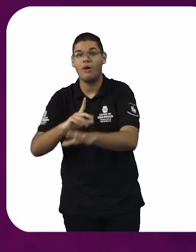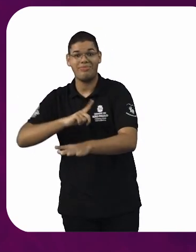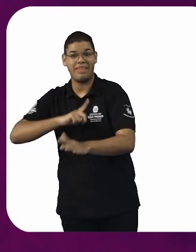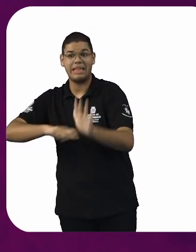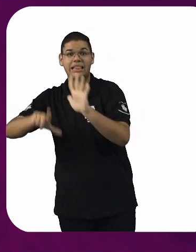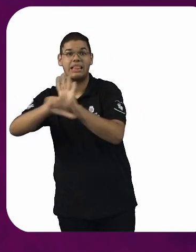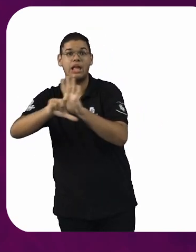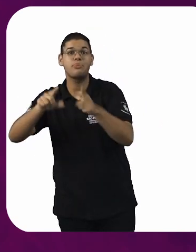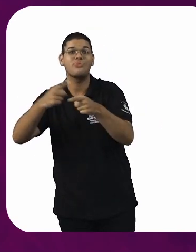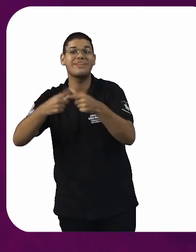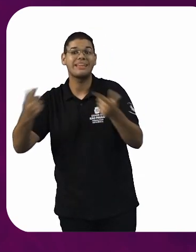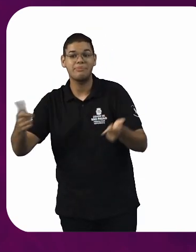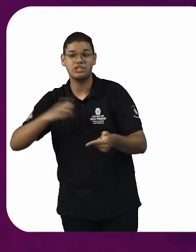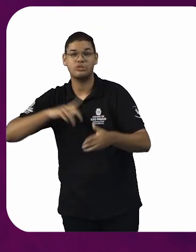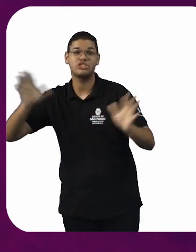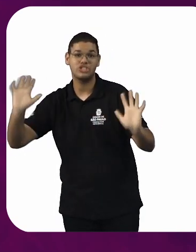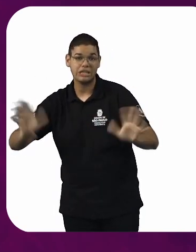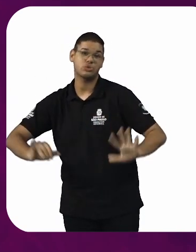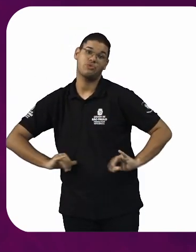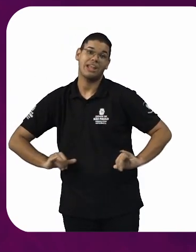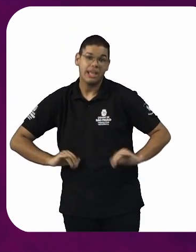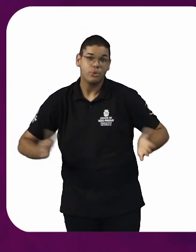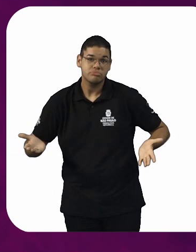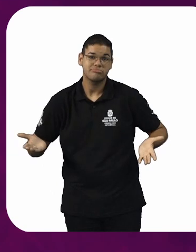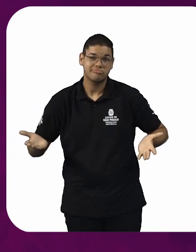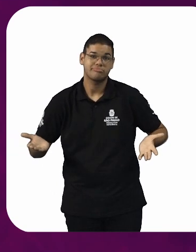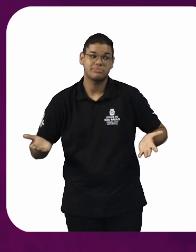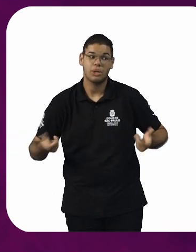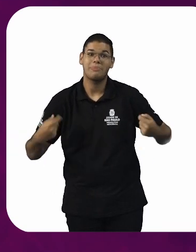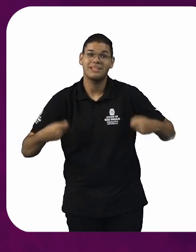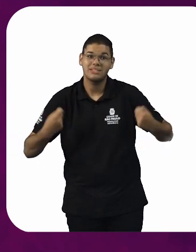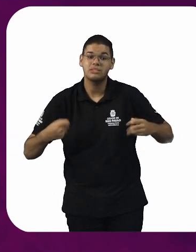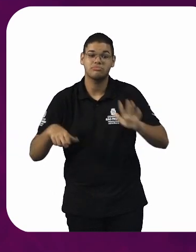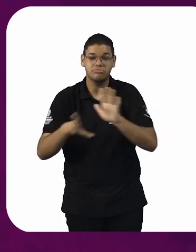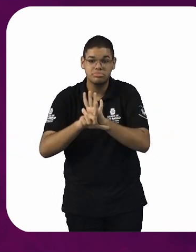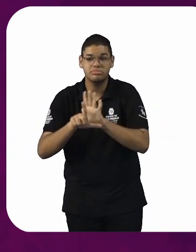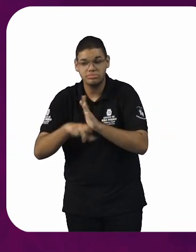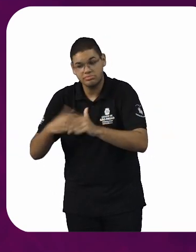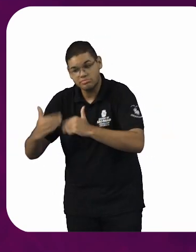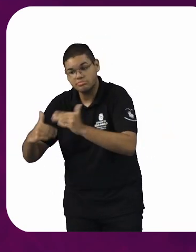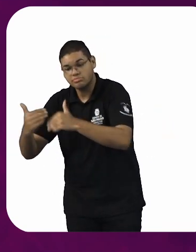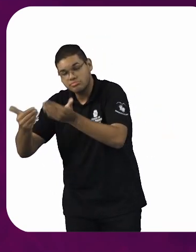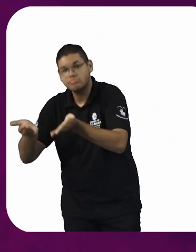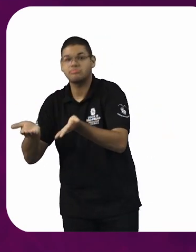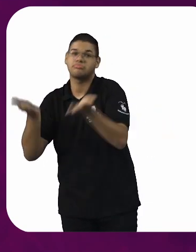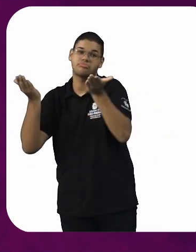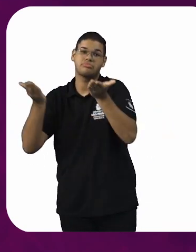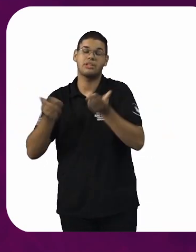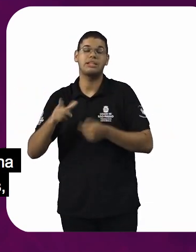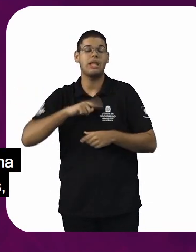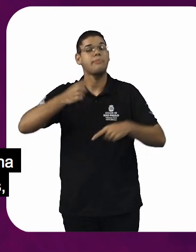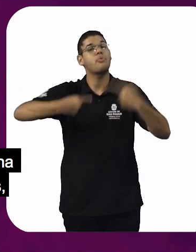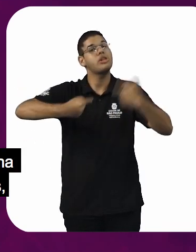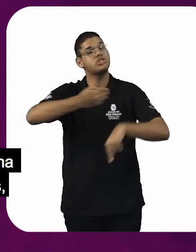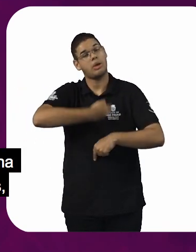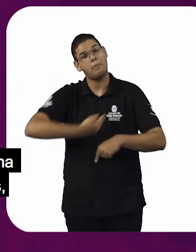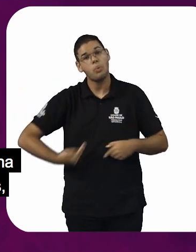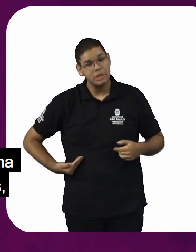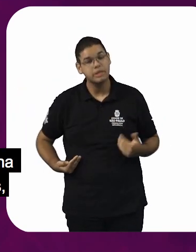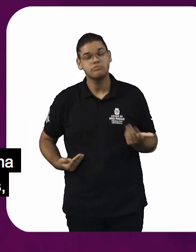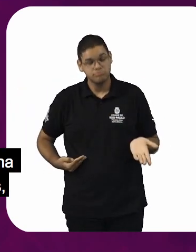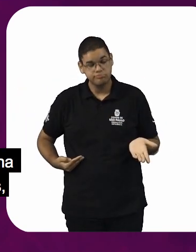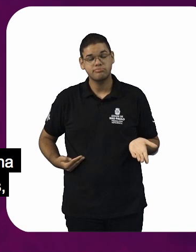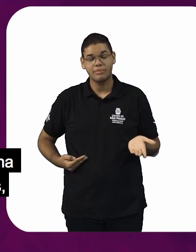vai ter que corrigir essa assimetria através de leis e de políticas públicas. E uma das políticas públicas que precisamos para que a